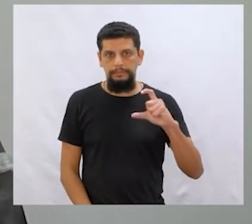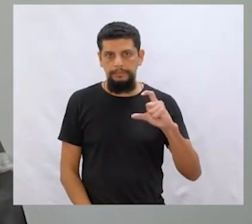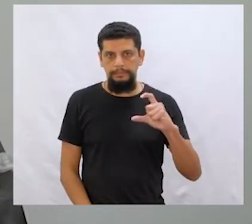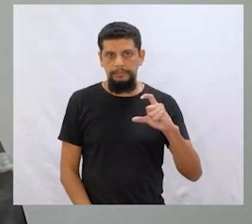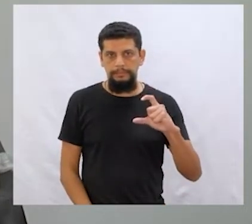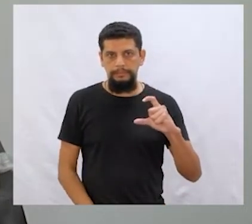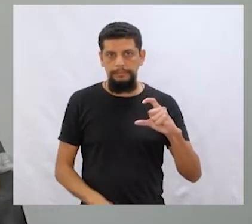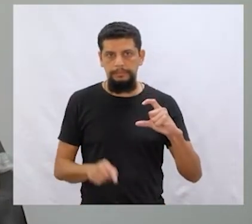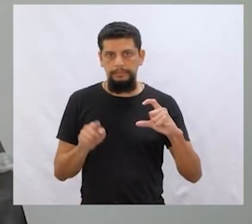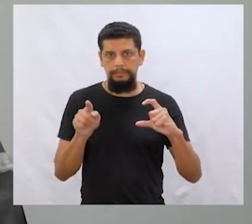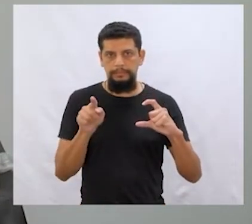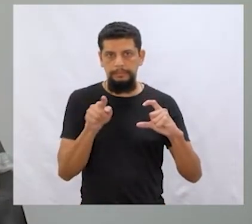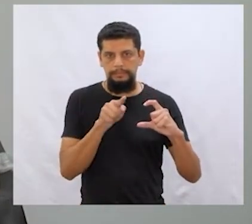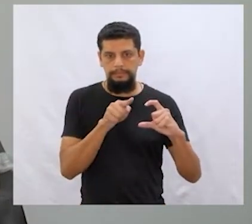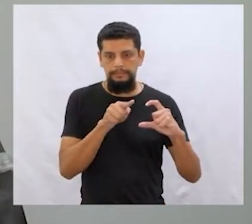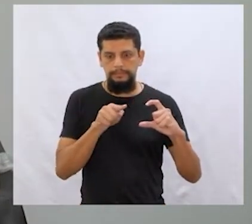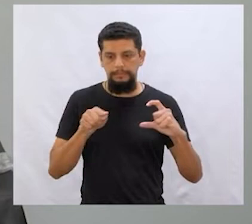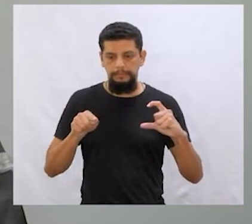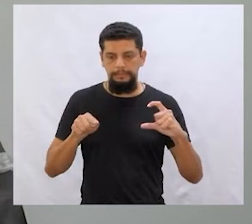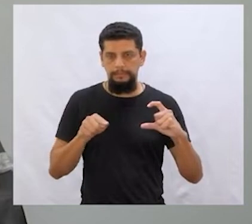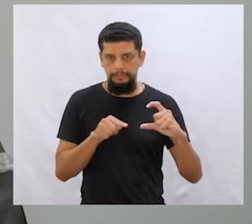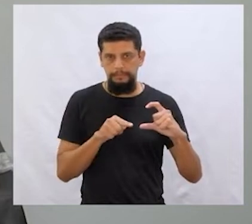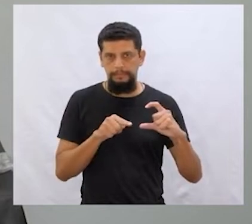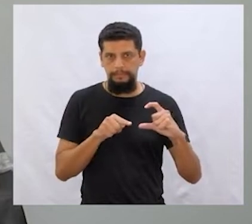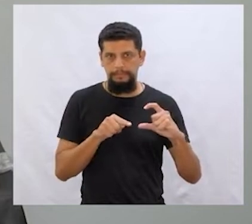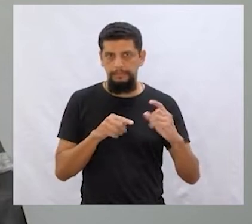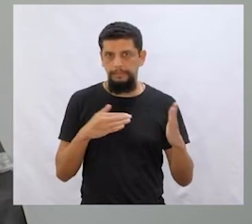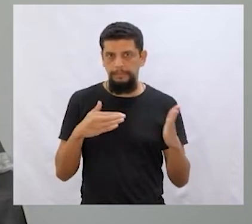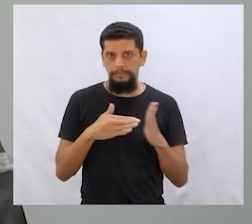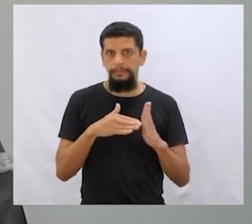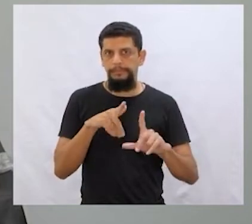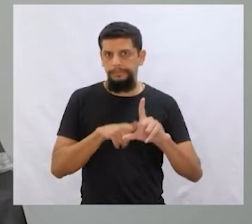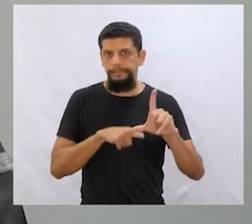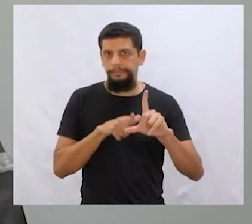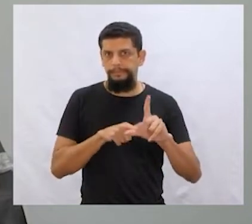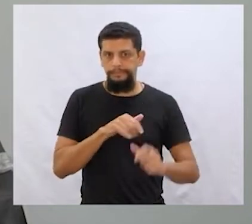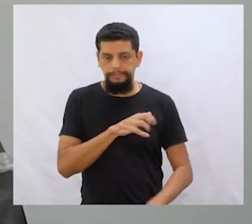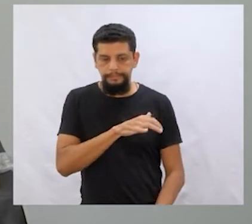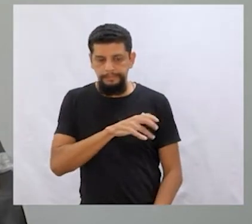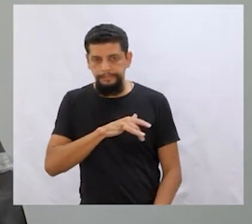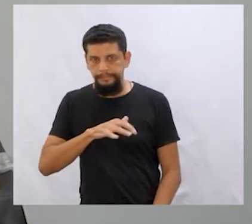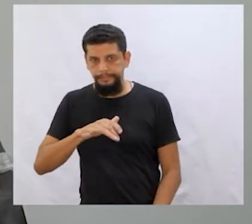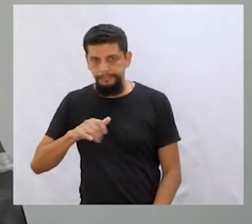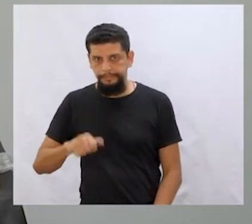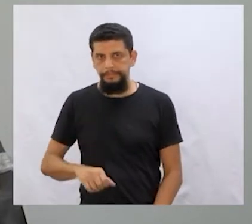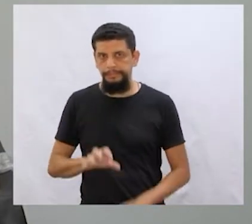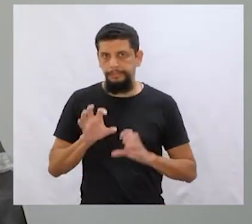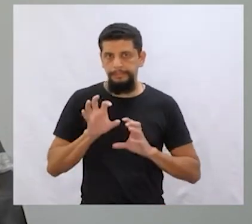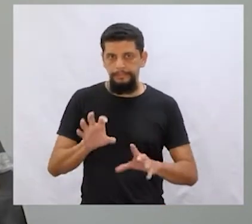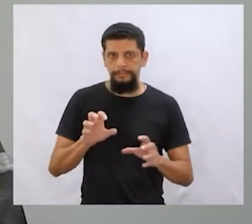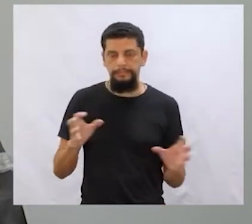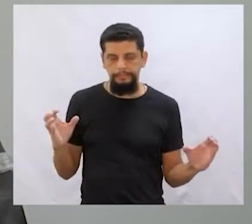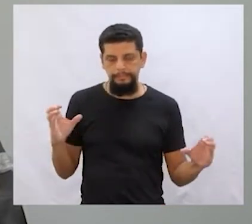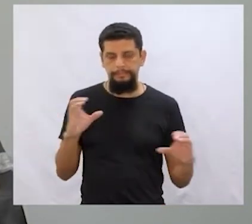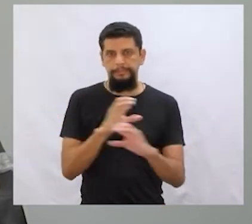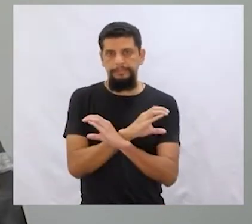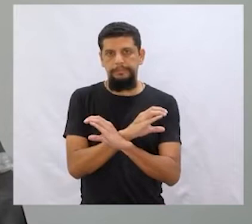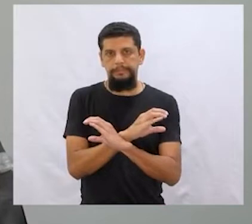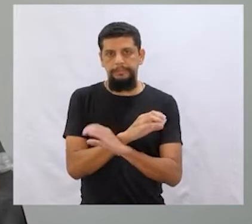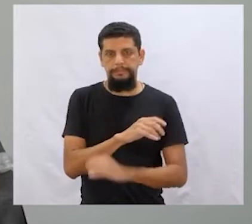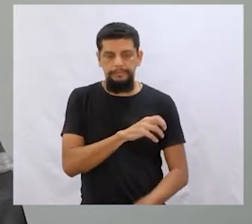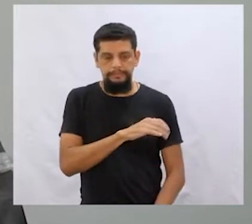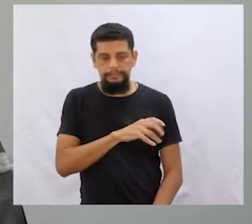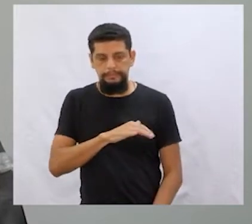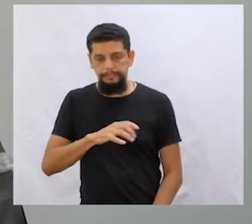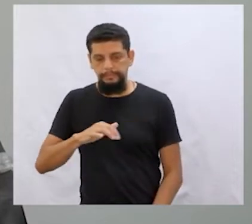E fizemos o traçado da letra Z, que é a última letra do alfabeto. E assim nós completamos